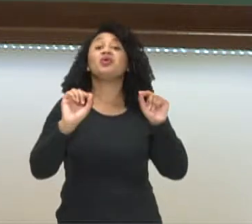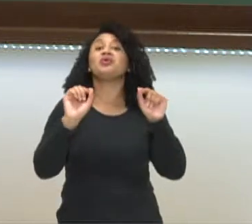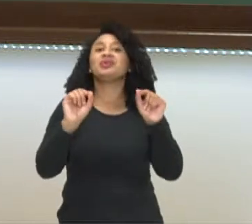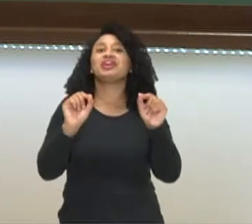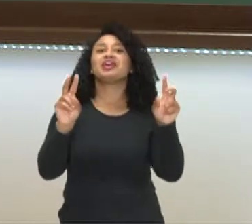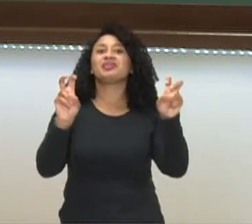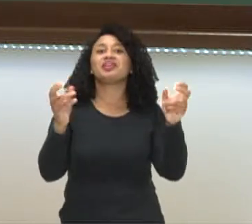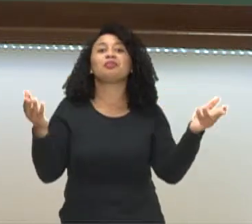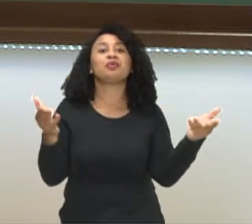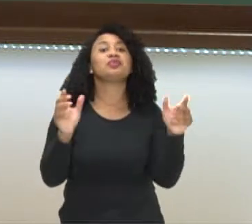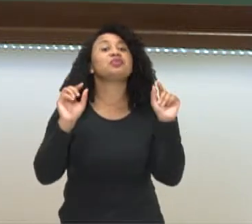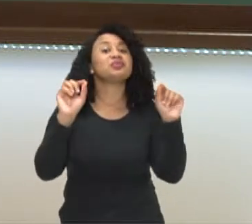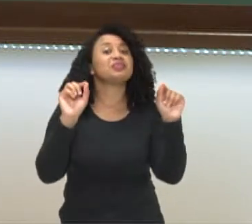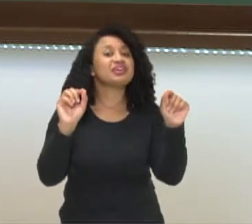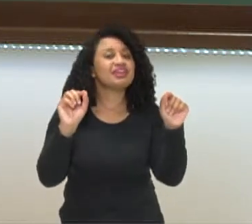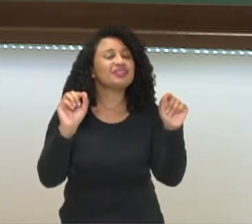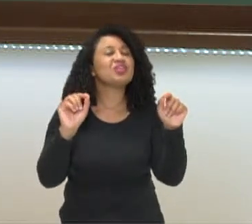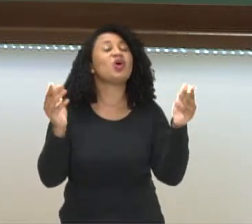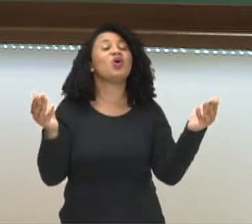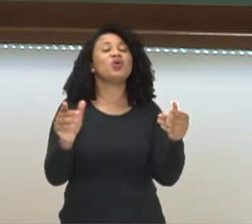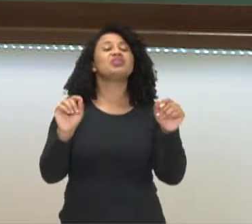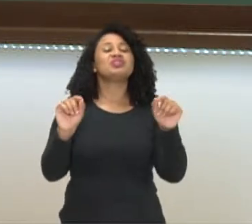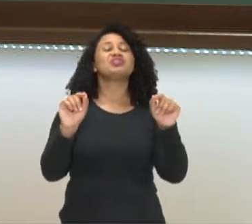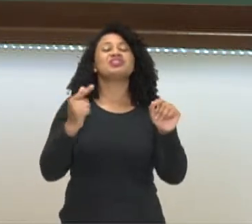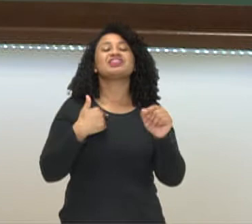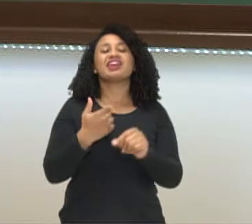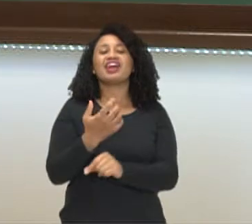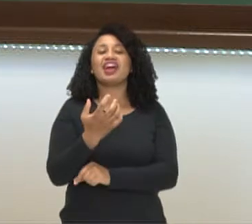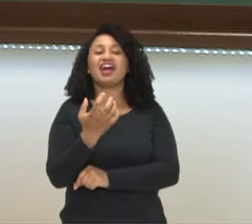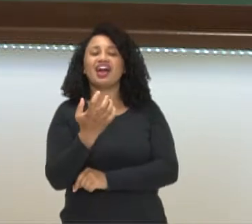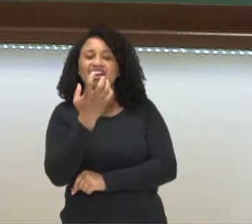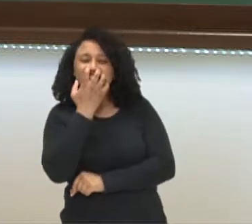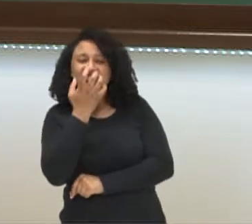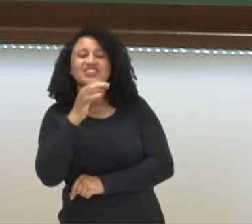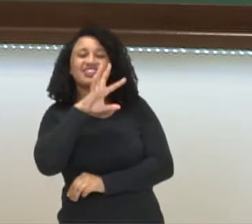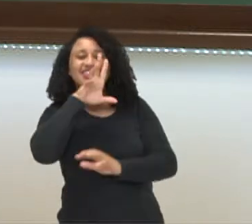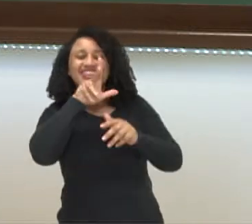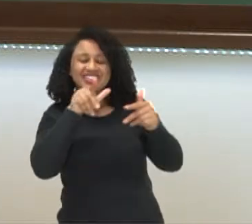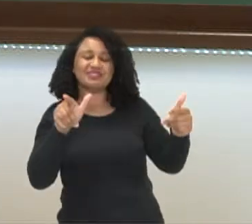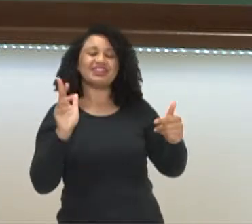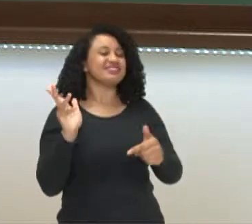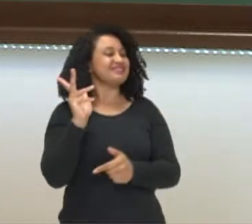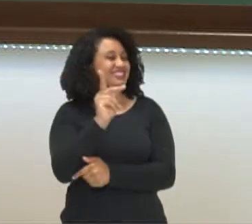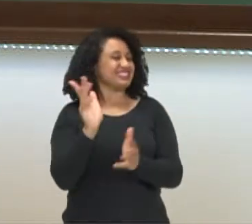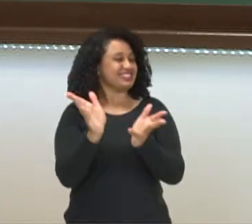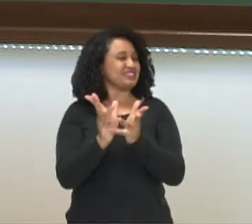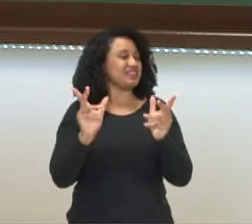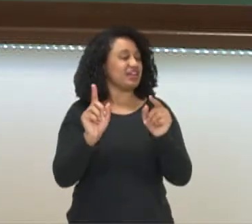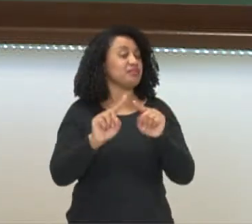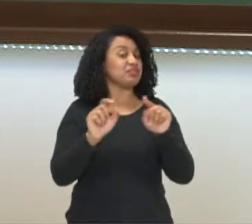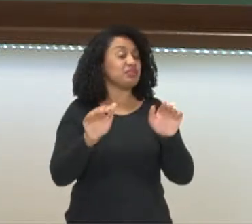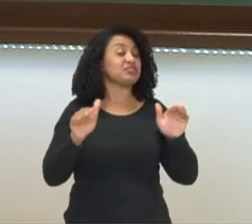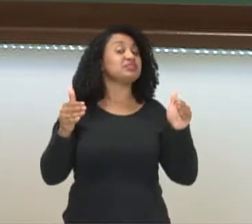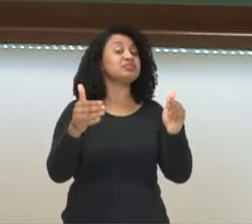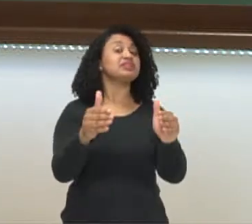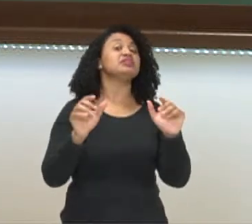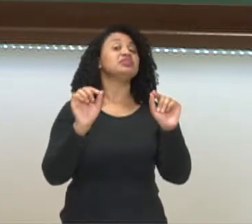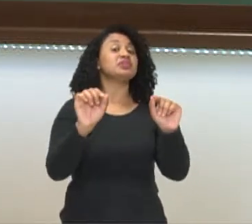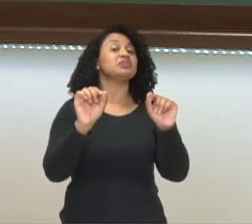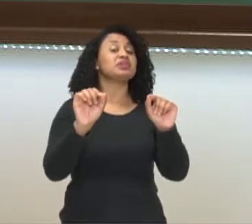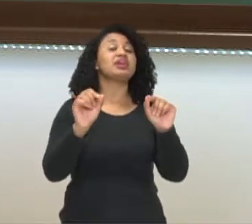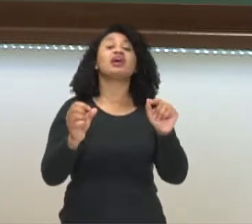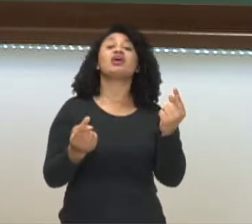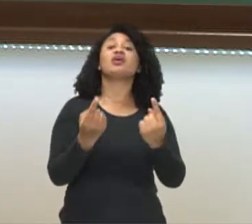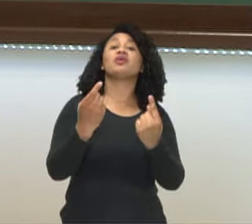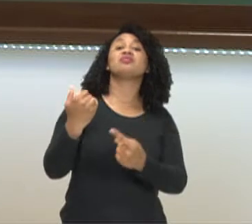nosso tema hoje, hein? Hoje nós vamos falar dos nossos pets bem lindos e maravilhosos. Mas algo específico dessa aula é: